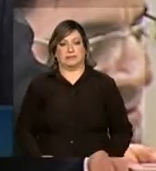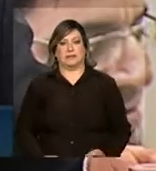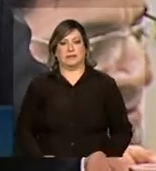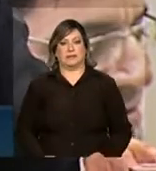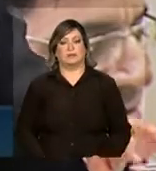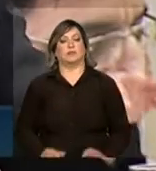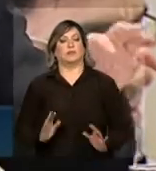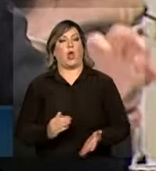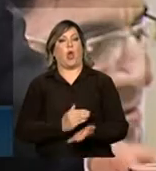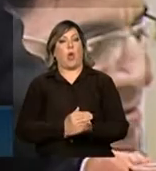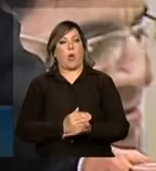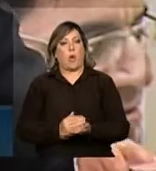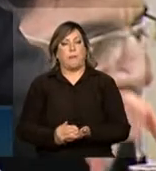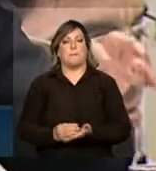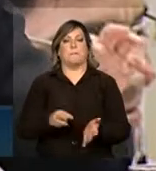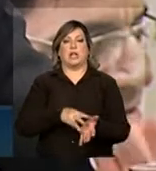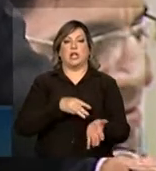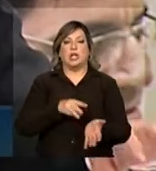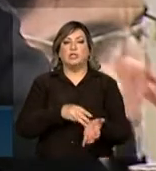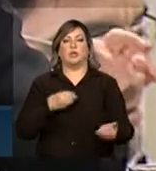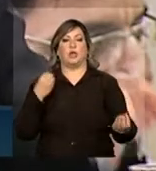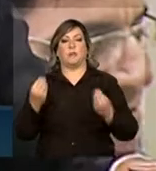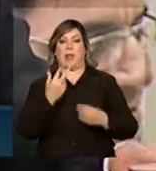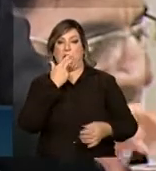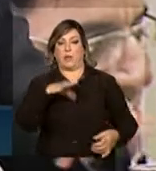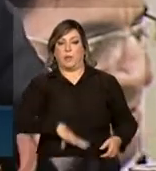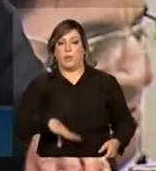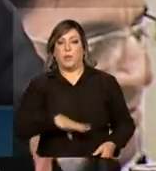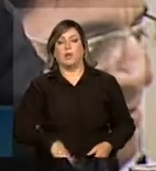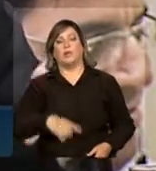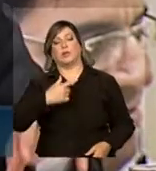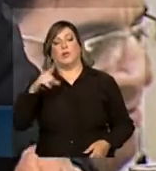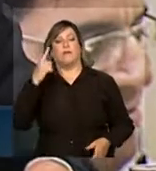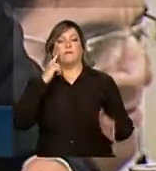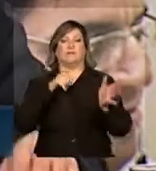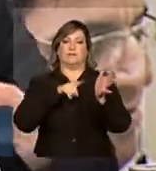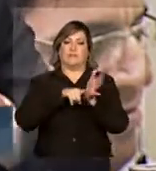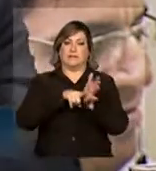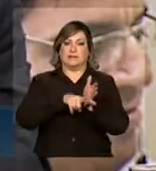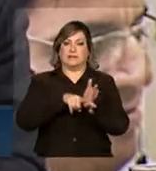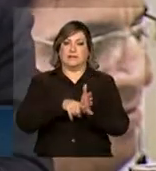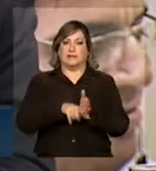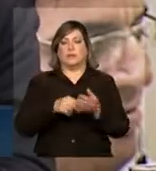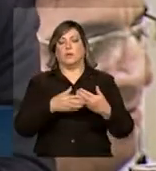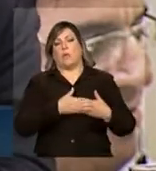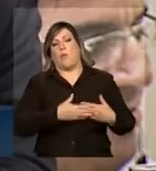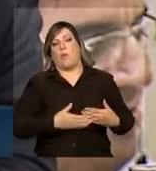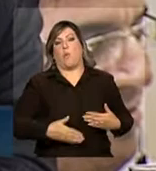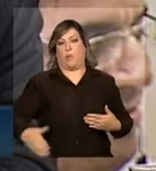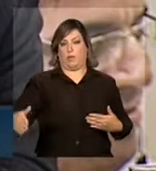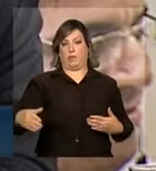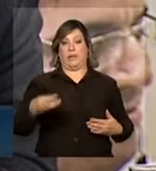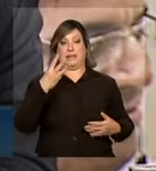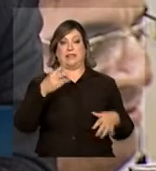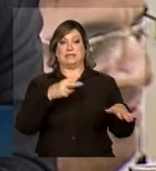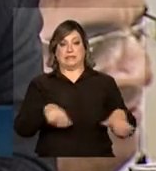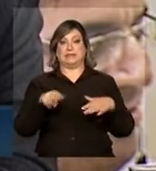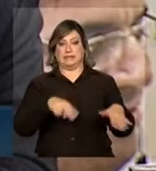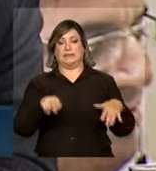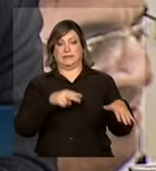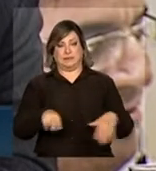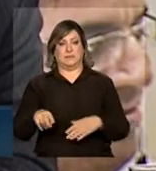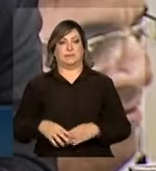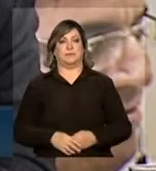no começo né da metodologia que tem tanto em língua portug quant os outros depois é feito uma avaliação ao longo das das três semanas